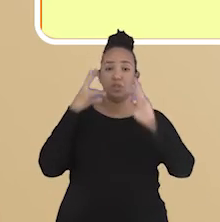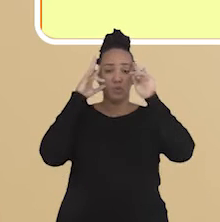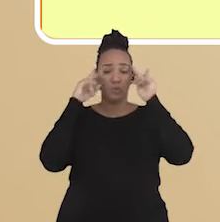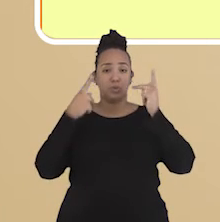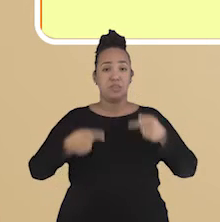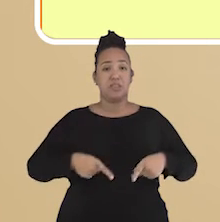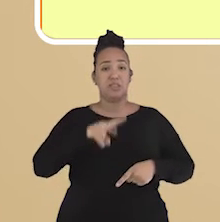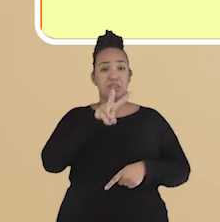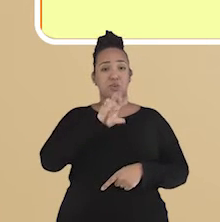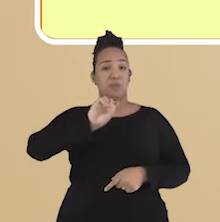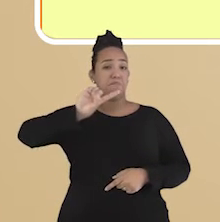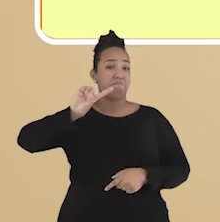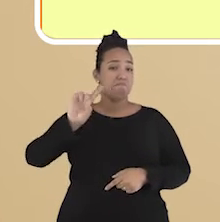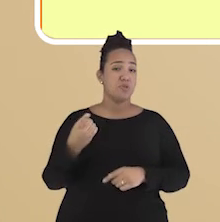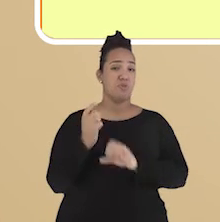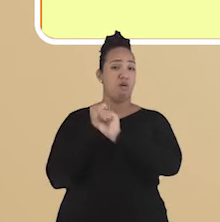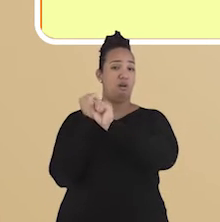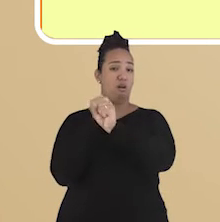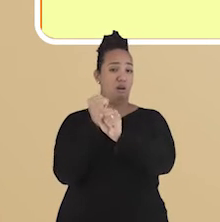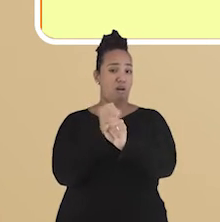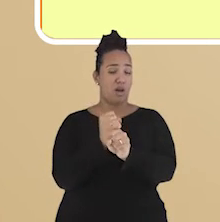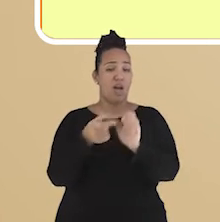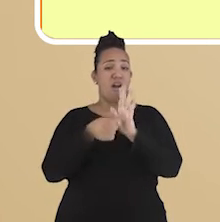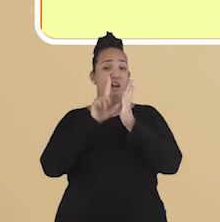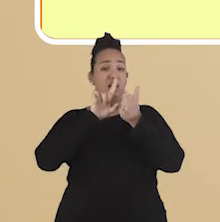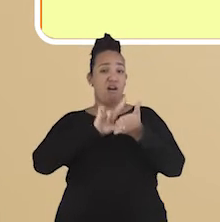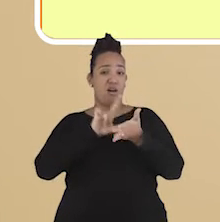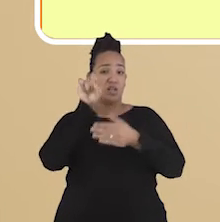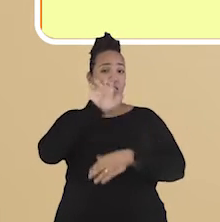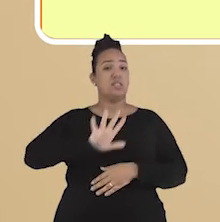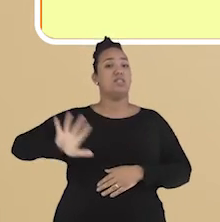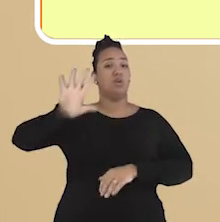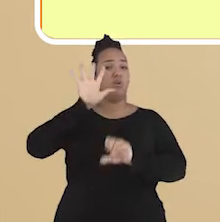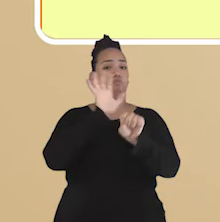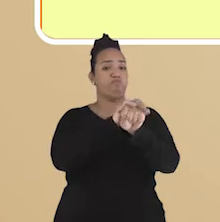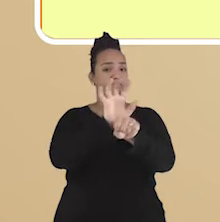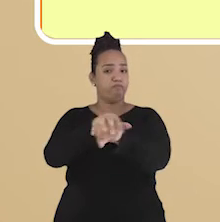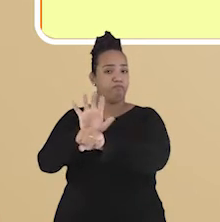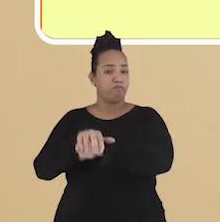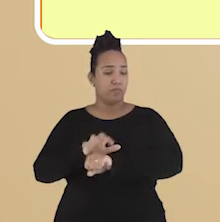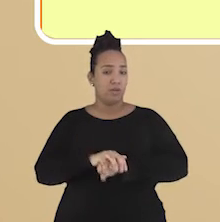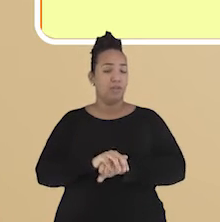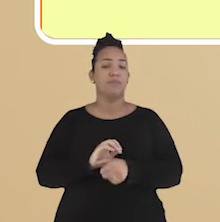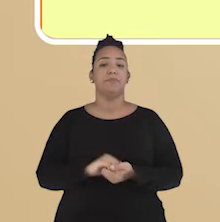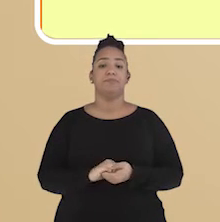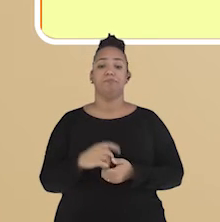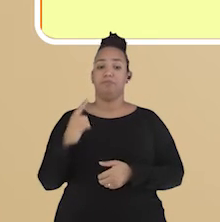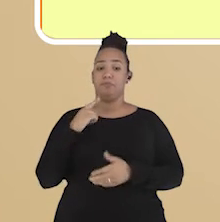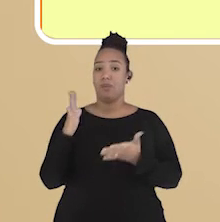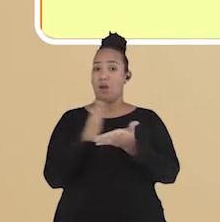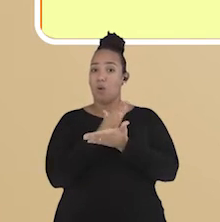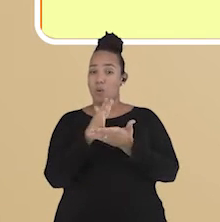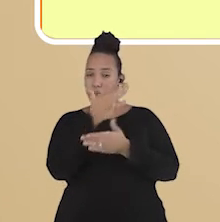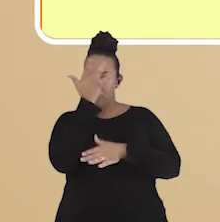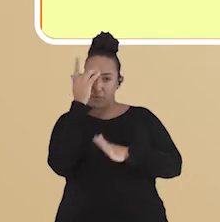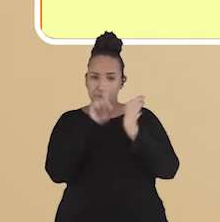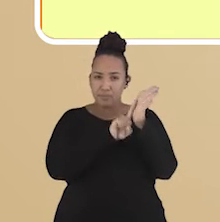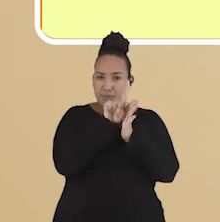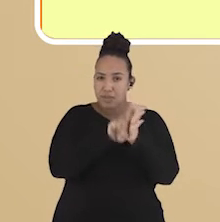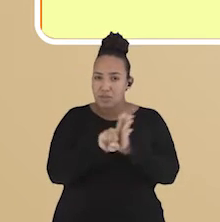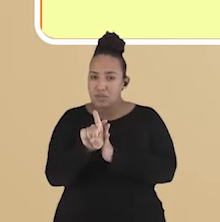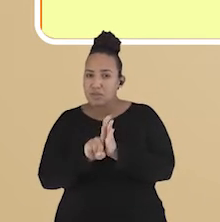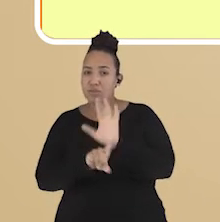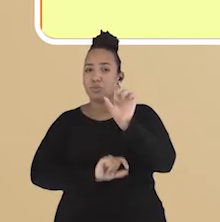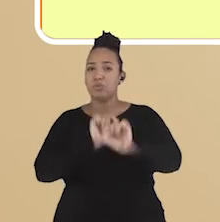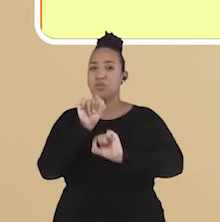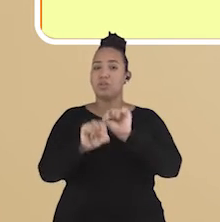mil anos, tendo continuidade até a chegada dos colonizadores europeus. Alguns historiadores consideram as pinturas rupestres um